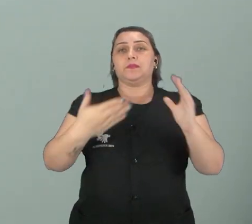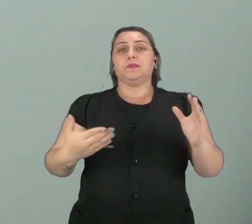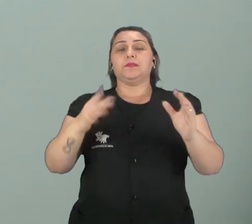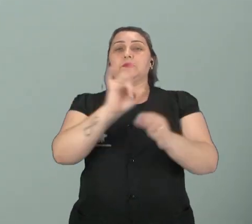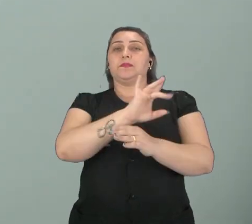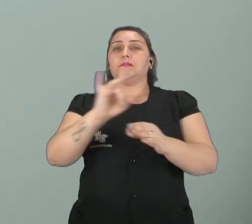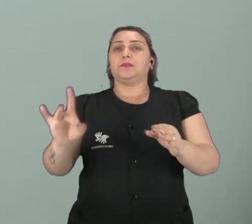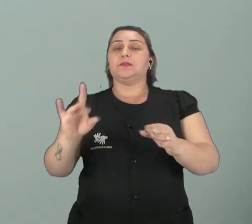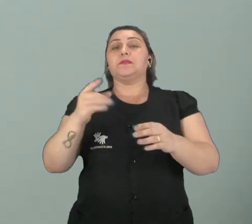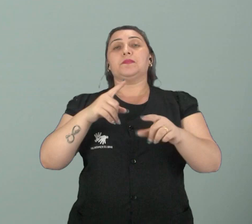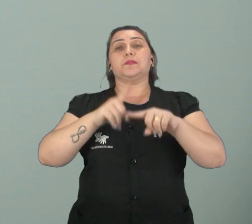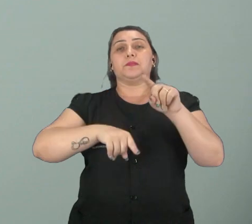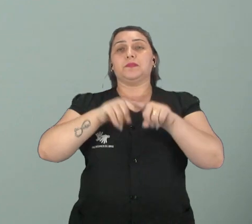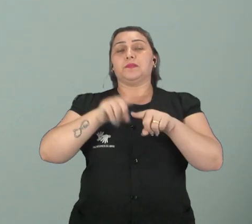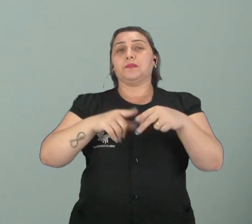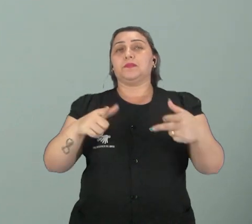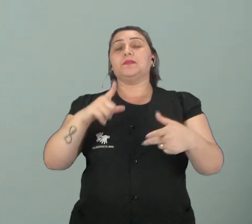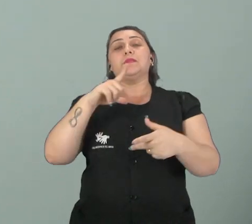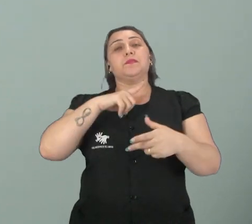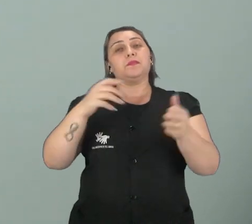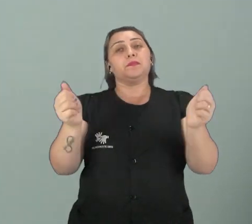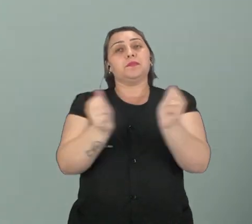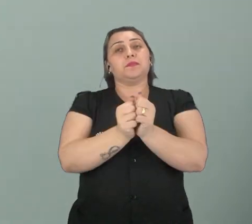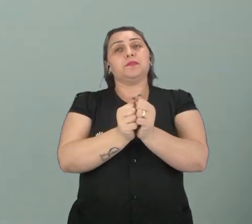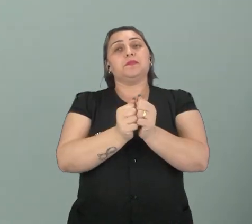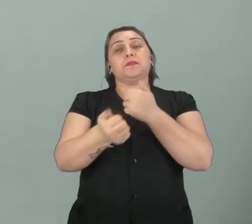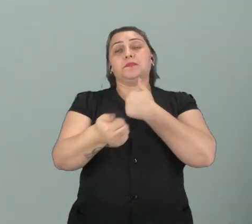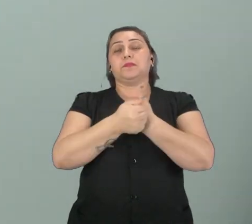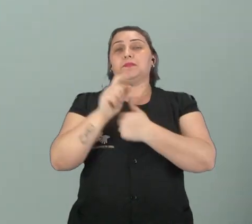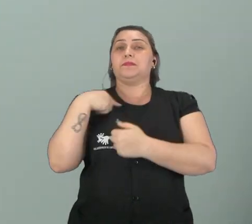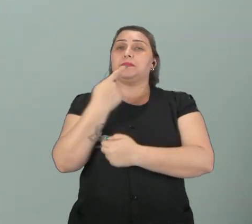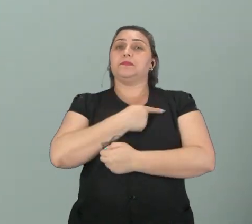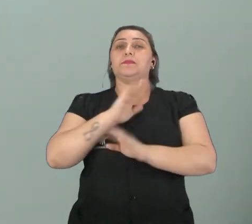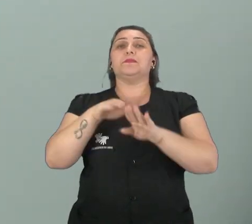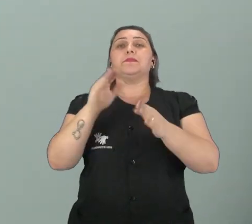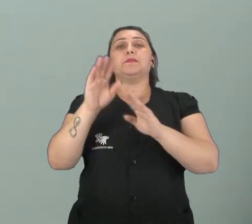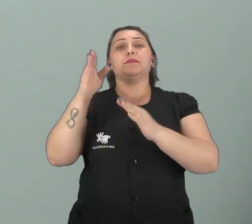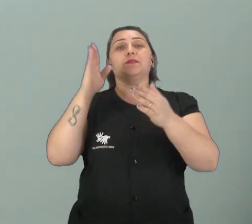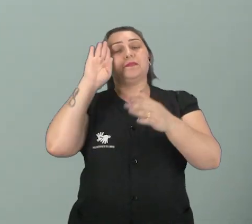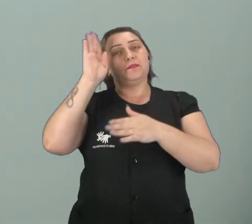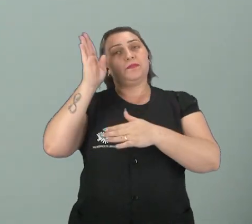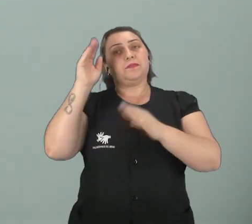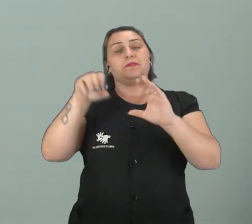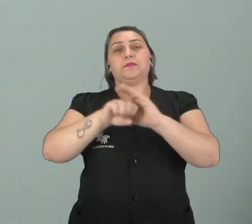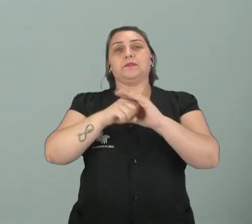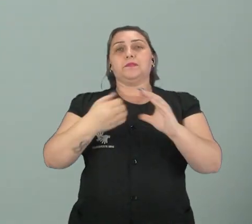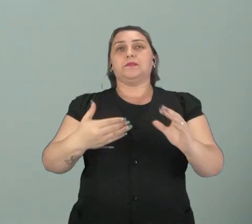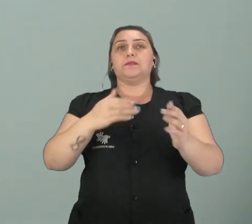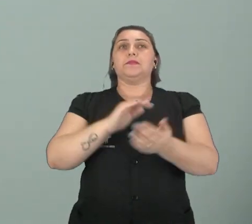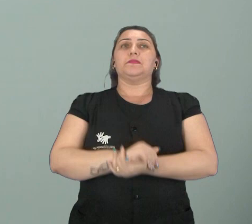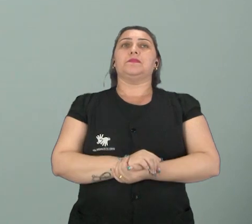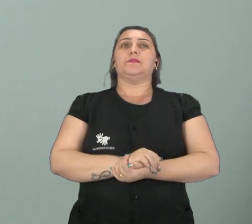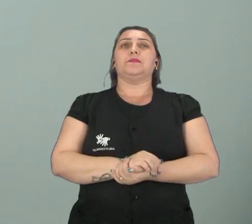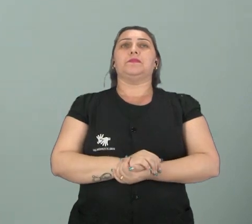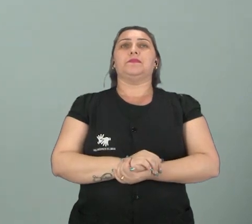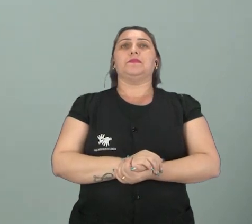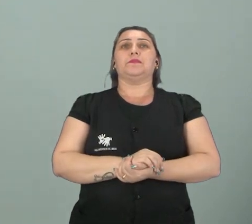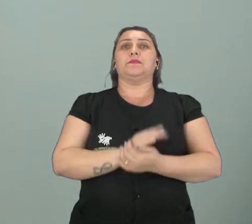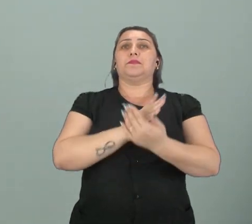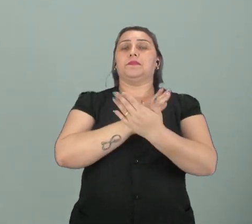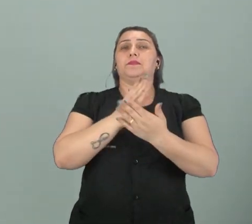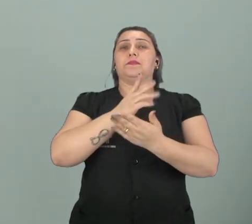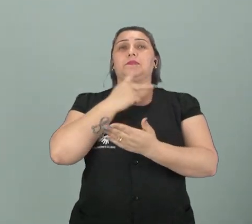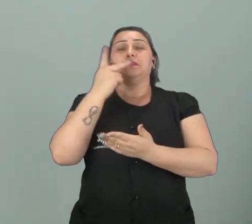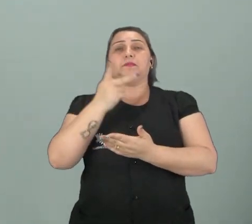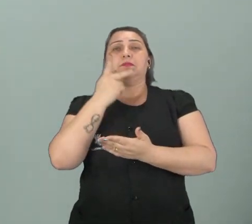características de cada um dos objetos que a gente tem à nossa volta. Quais são as principais características que eles podem apresentar? E aí, para começar, a gente